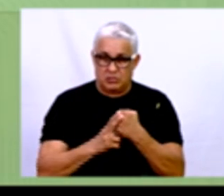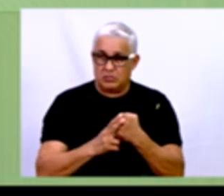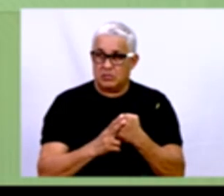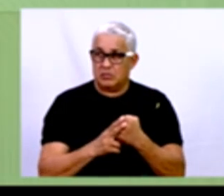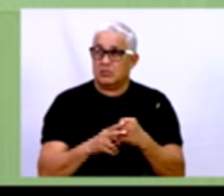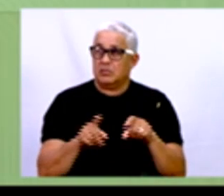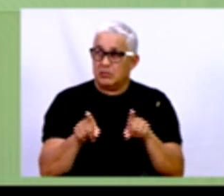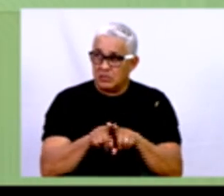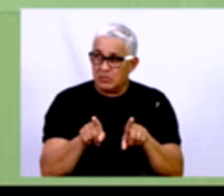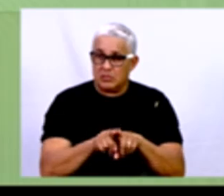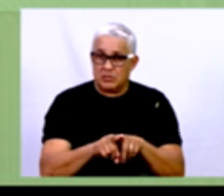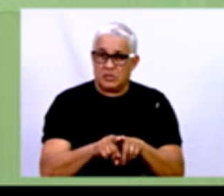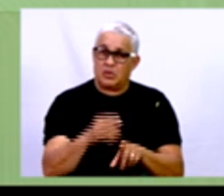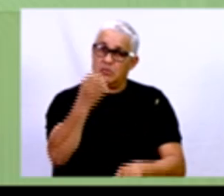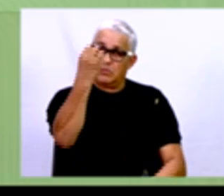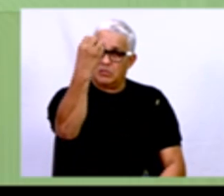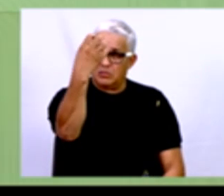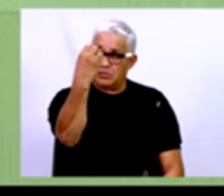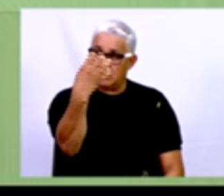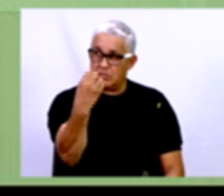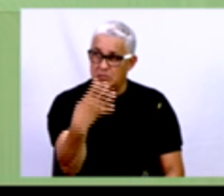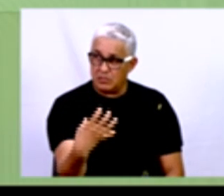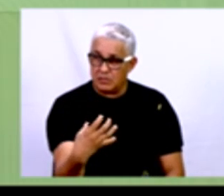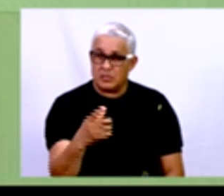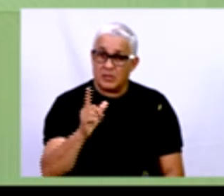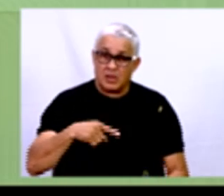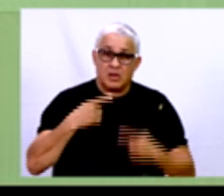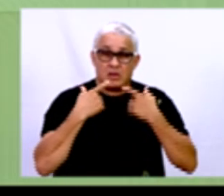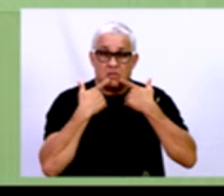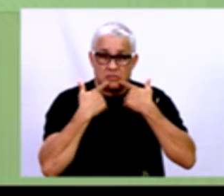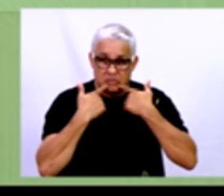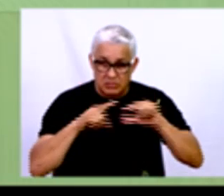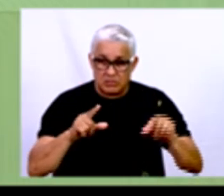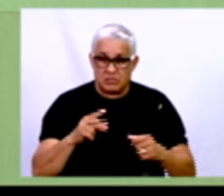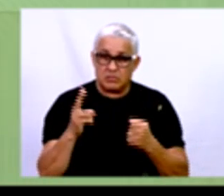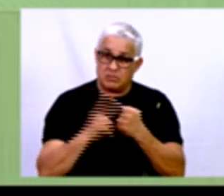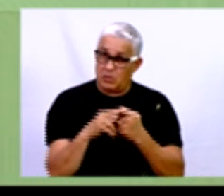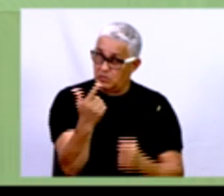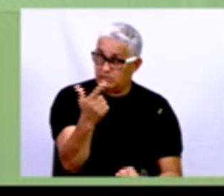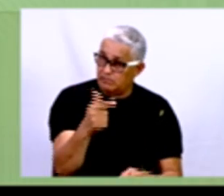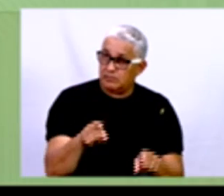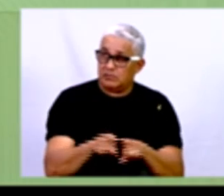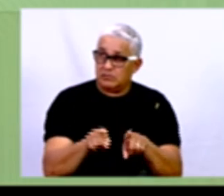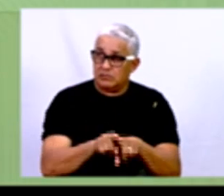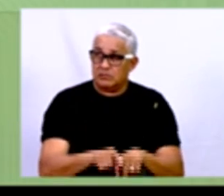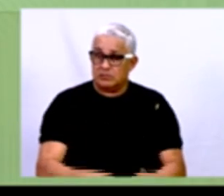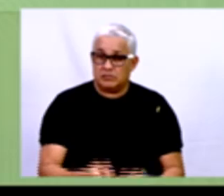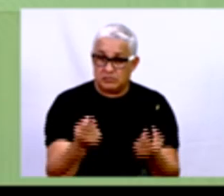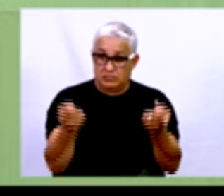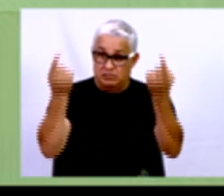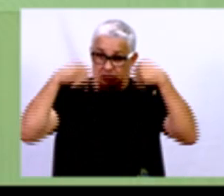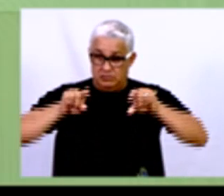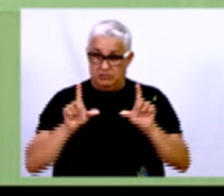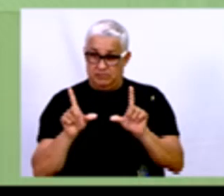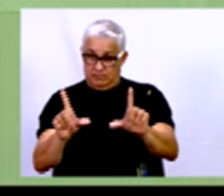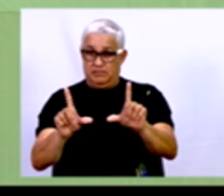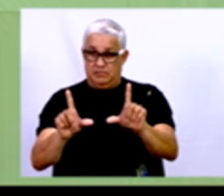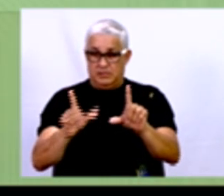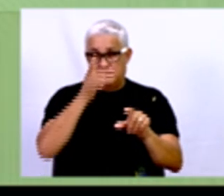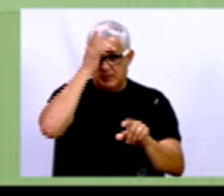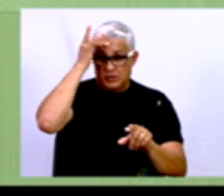Assim como o semáforo é um outro exemplo de linguagem não verbal. Na imagem de baixo a gente tem